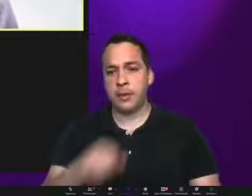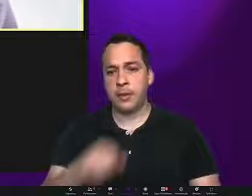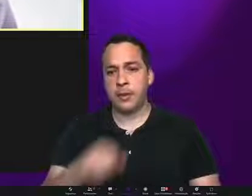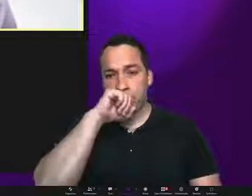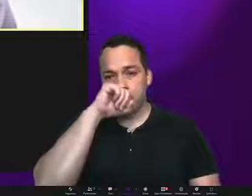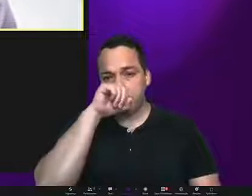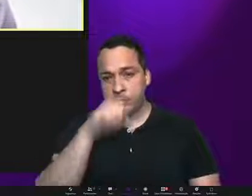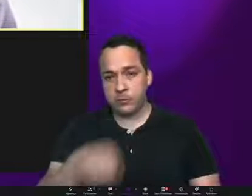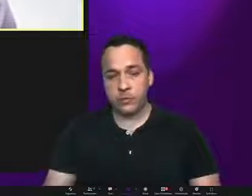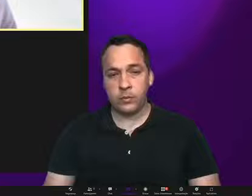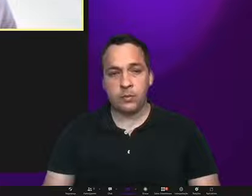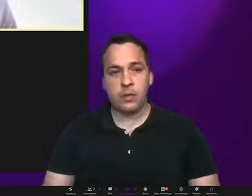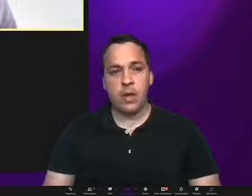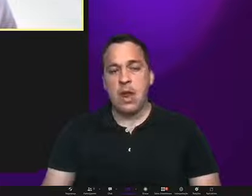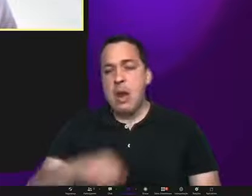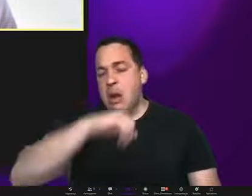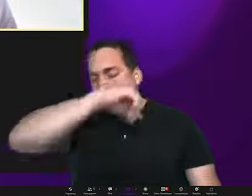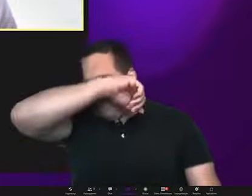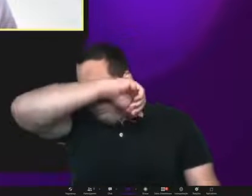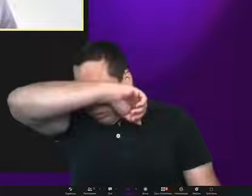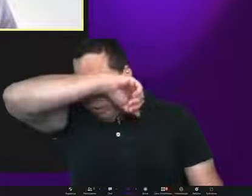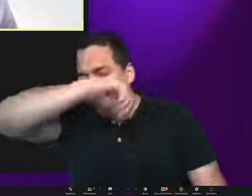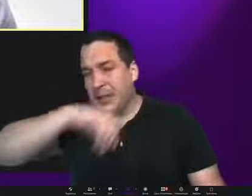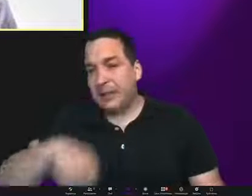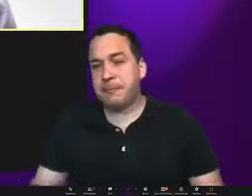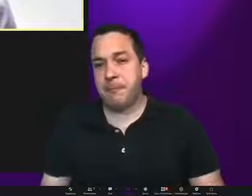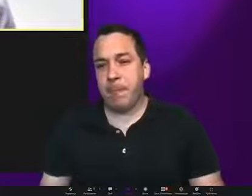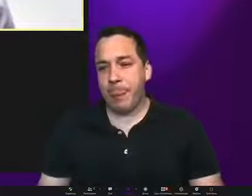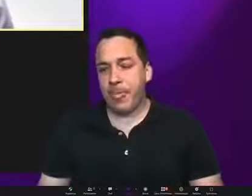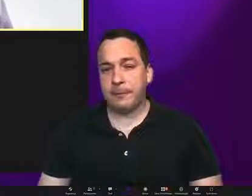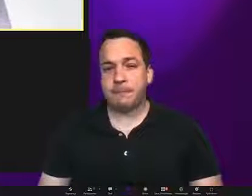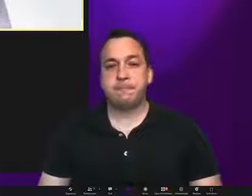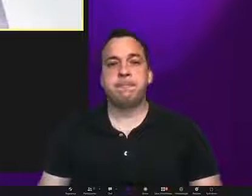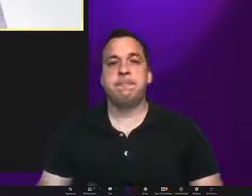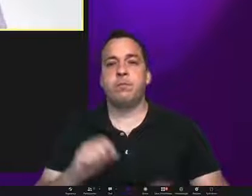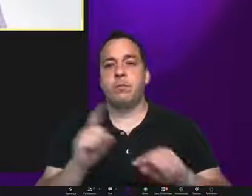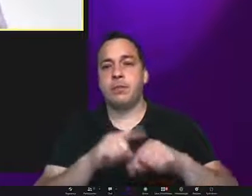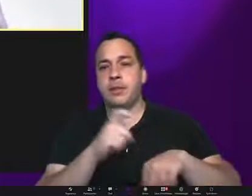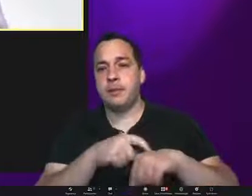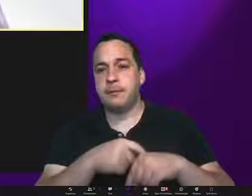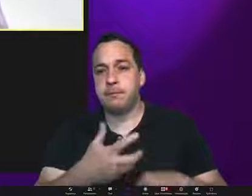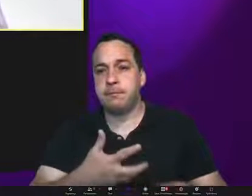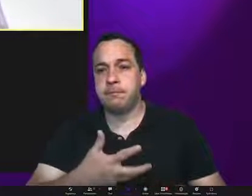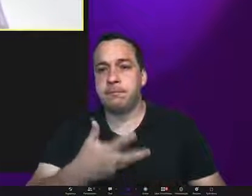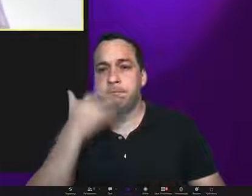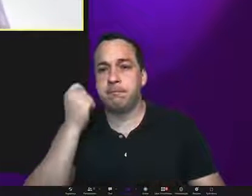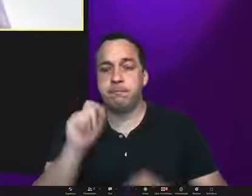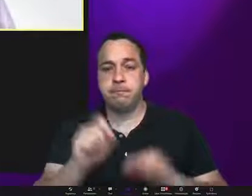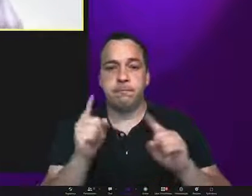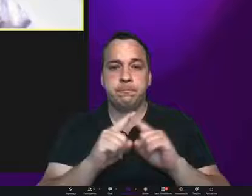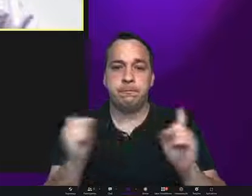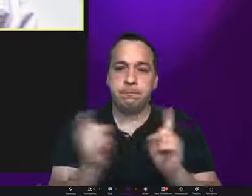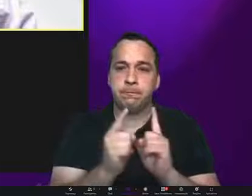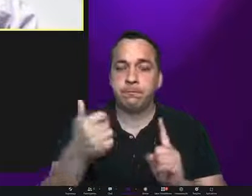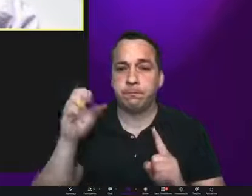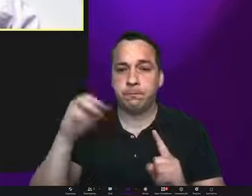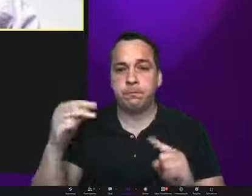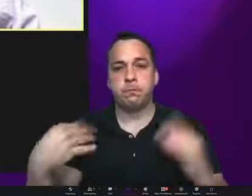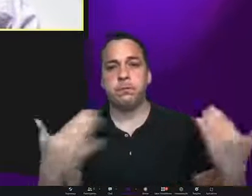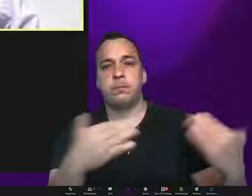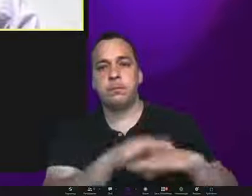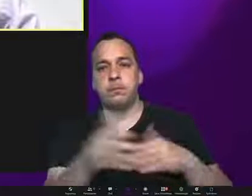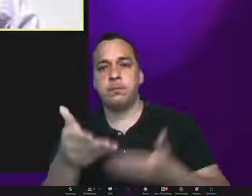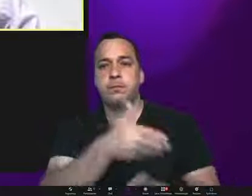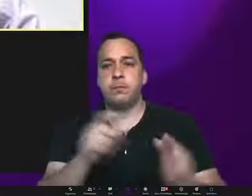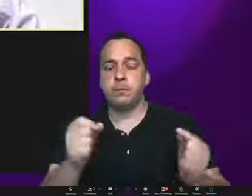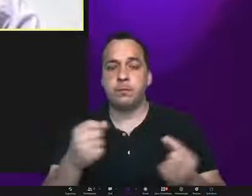Nós estamos aqui um pouco atrasados no tempo. Acho que a gente tem uns 10 minutos aí para discussão. Então, gostaria